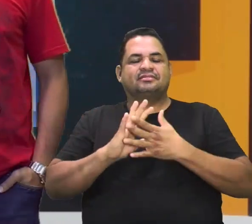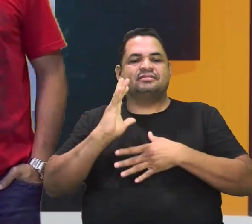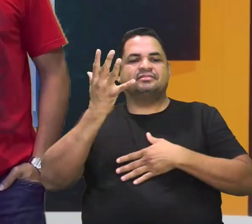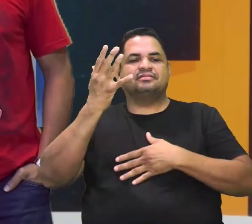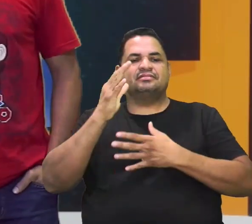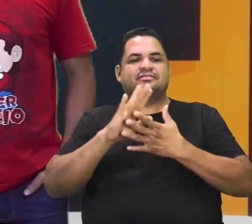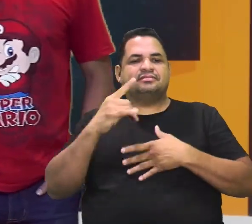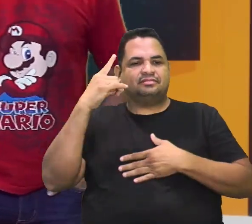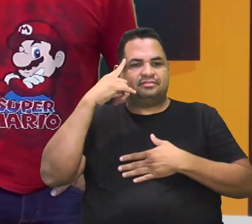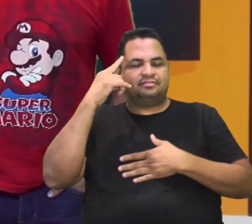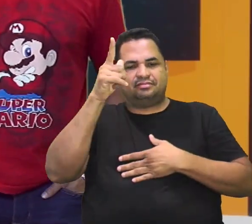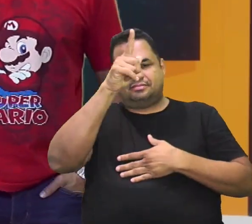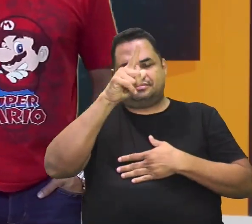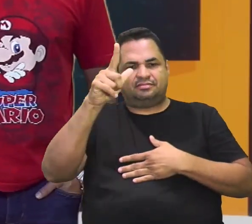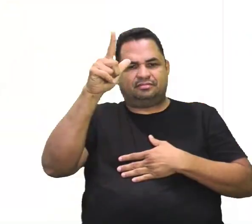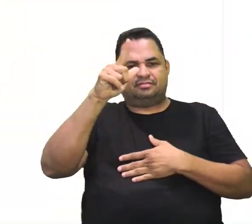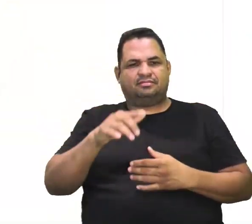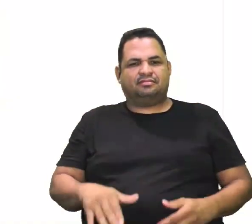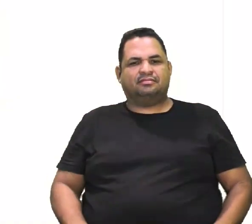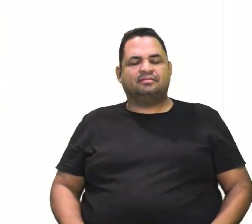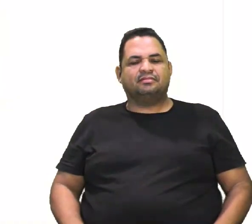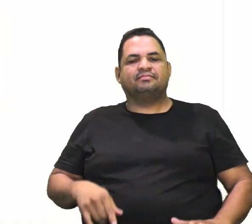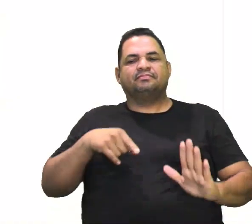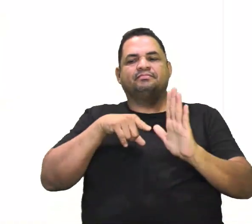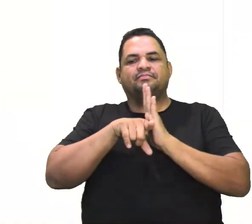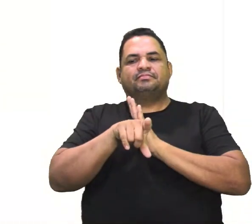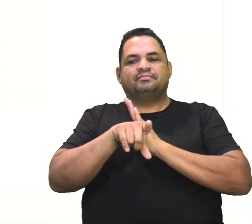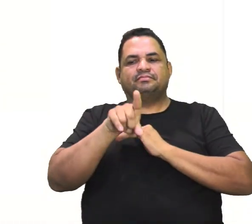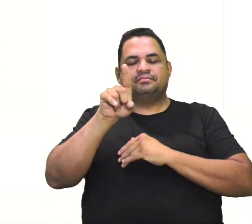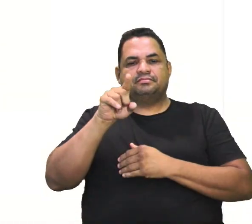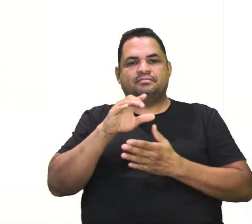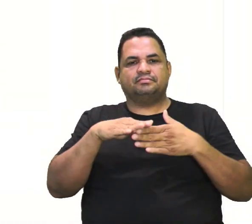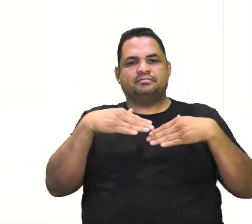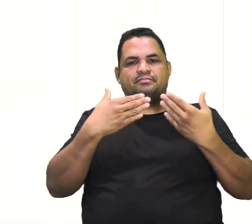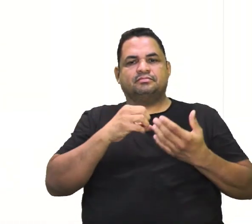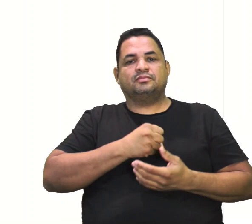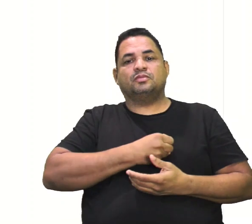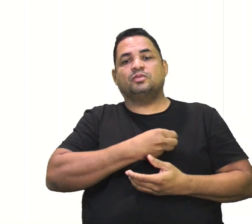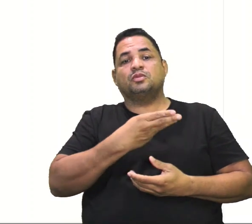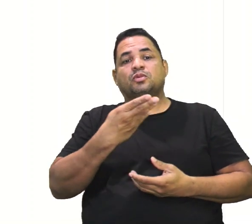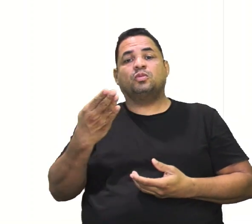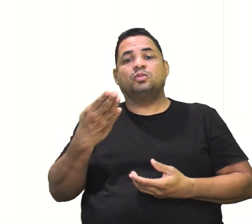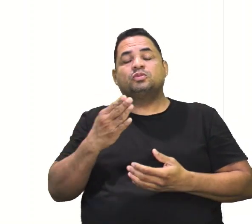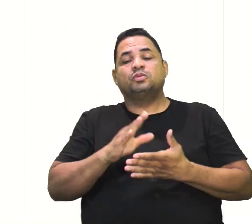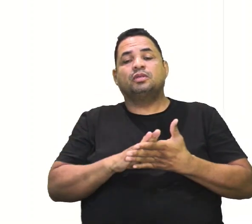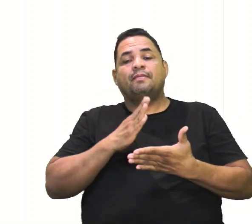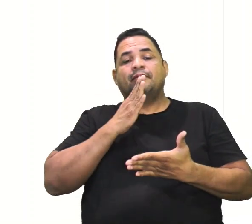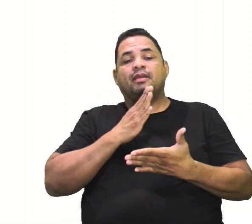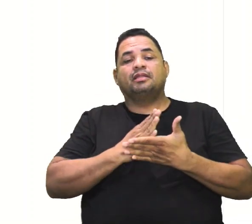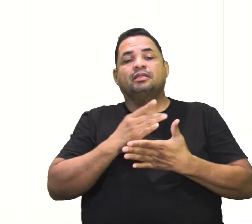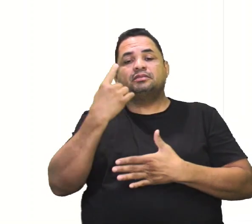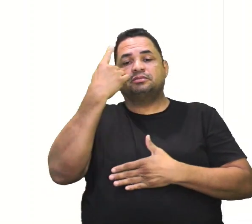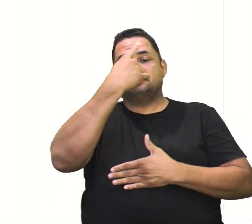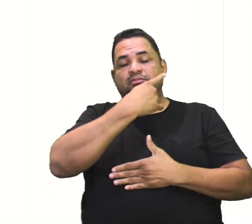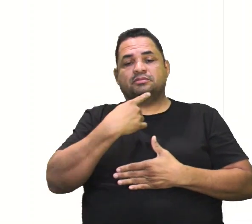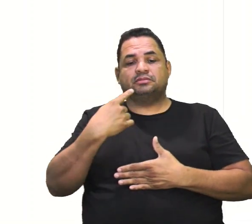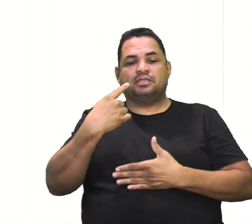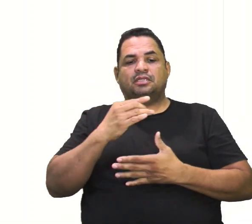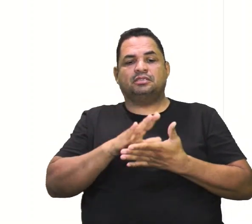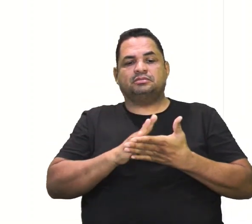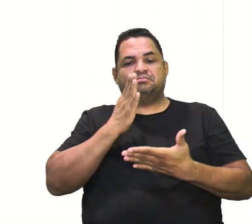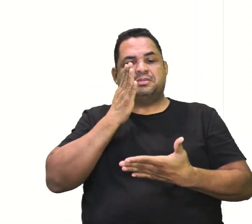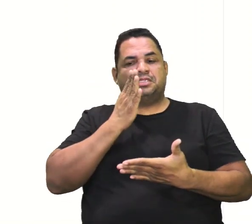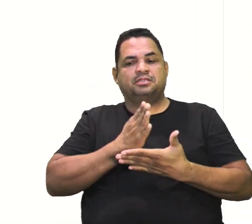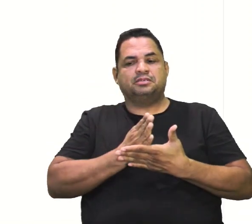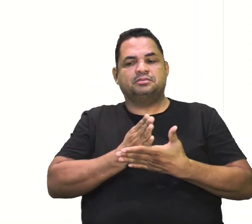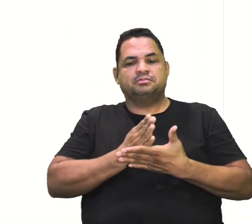do nosso raciocínio lógico? Olha lá. A perguntinha era, quanto é? 1h30 e meia.